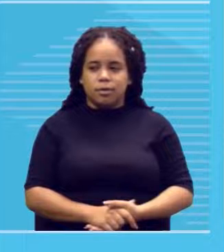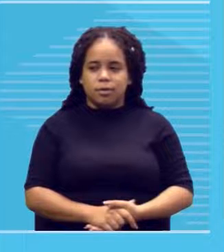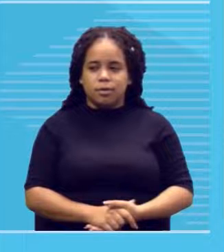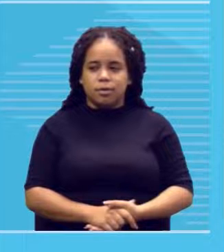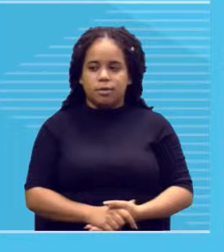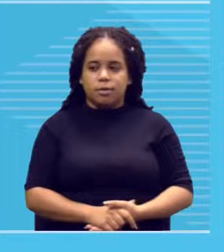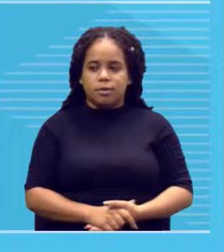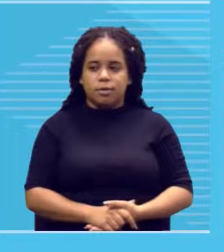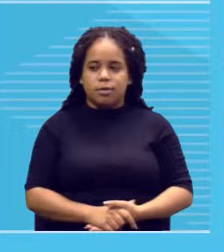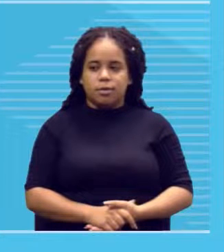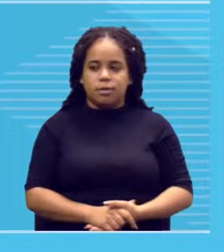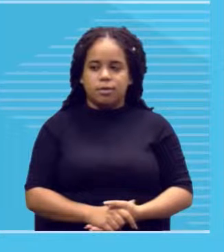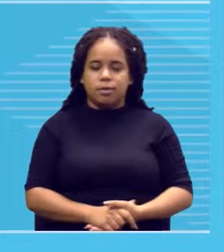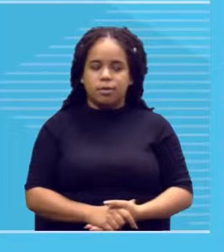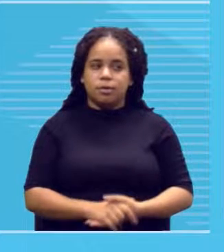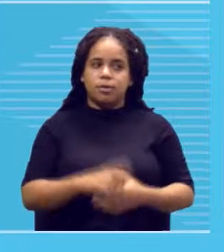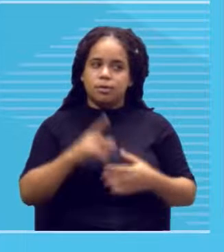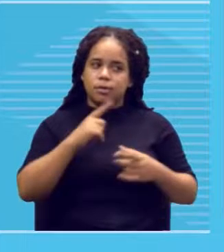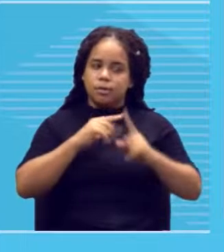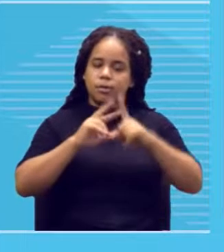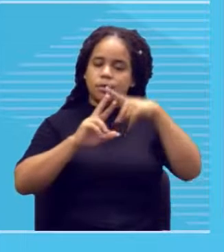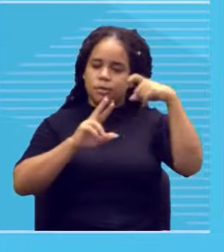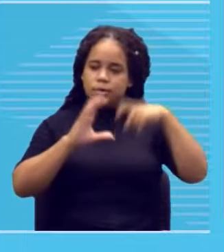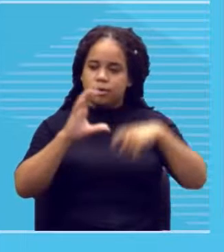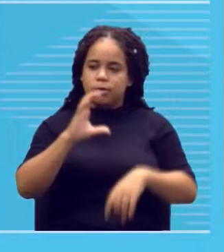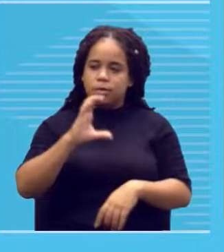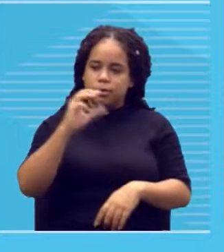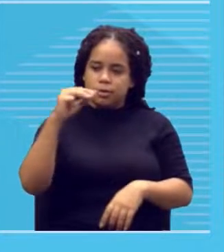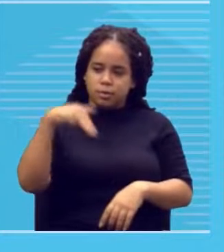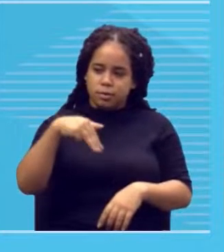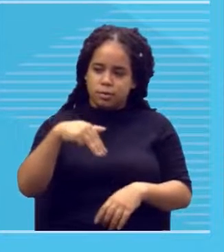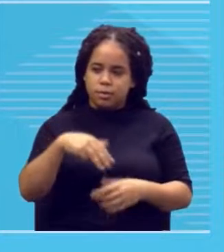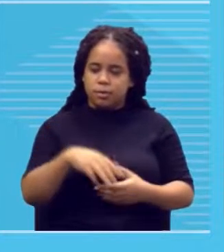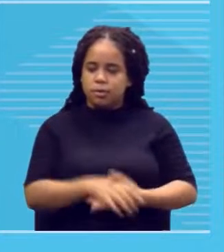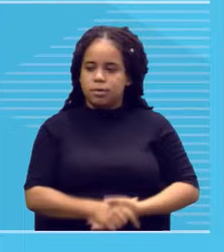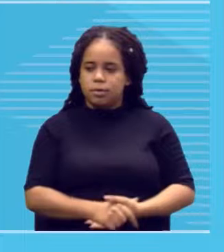Então como raio é de 4 cm temos